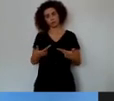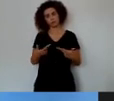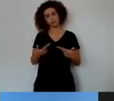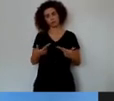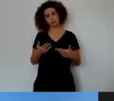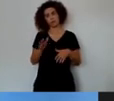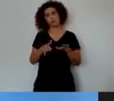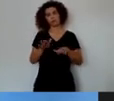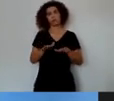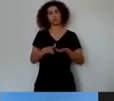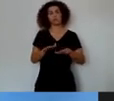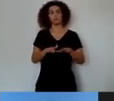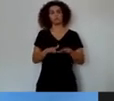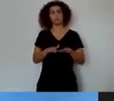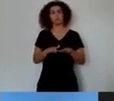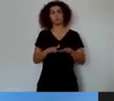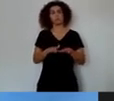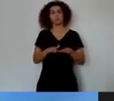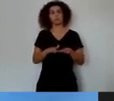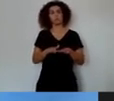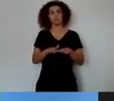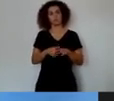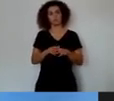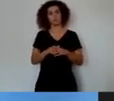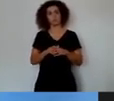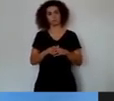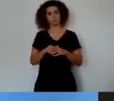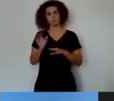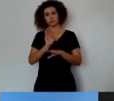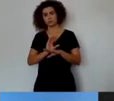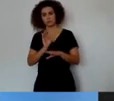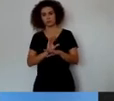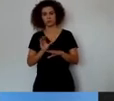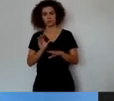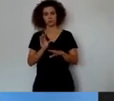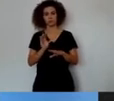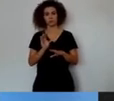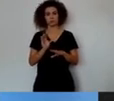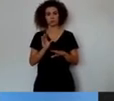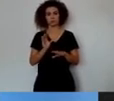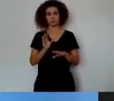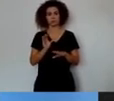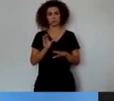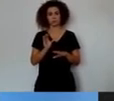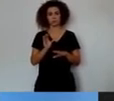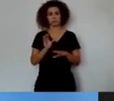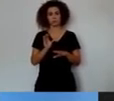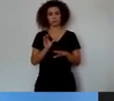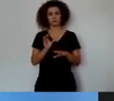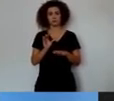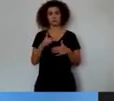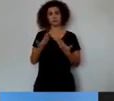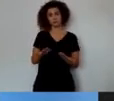talvez colocar os cargos seja oculto, onde você já chegar, nada disso em xeque, né? Mas talvez